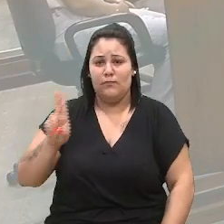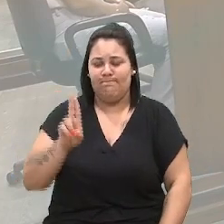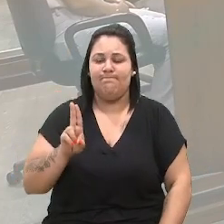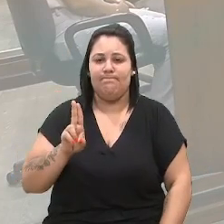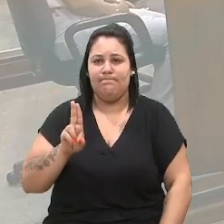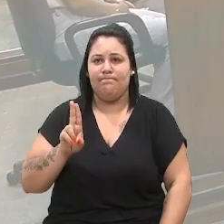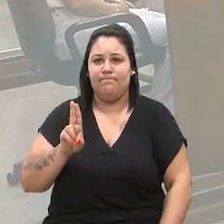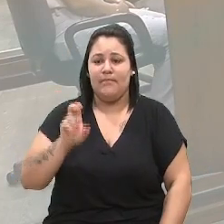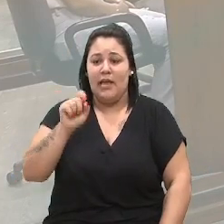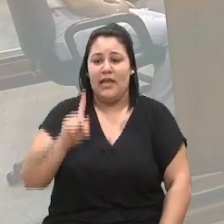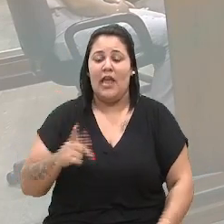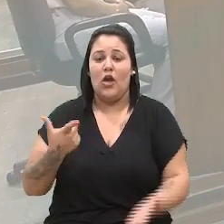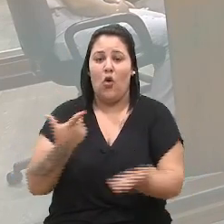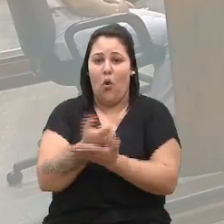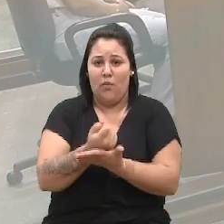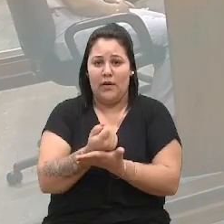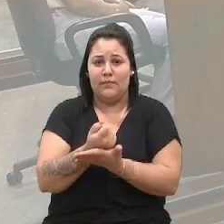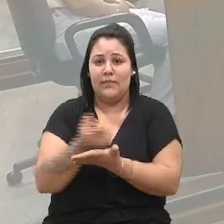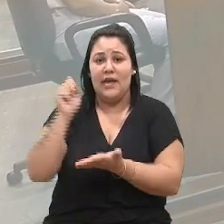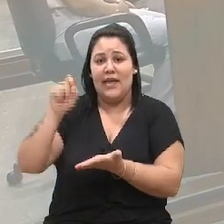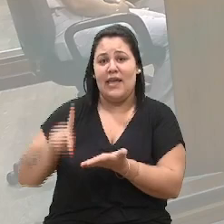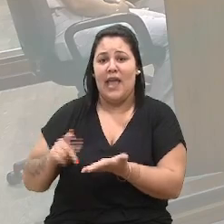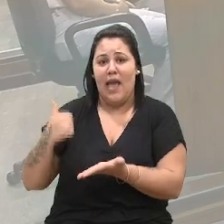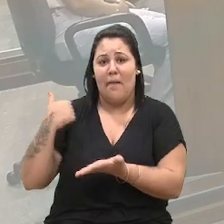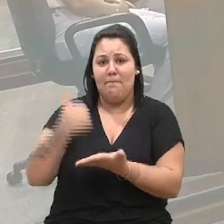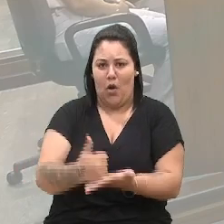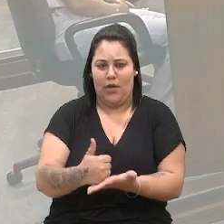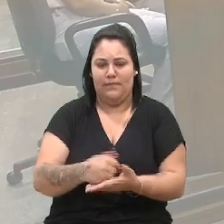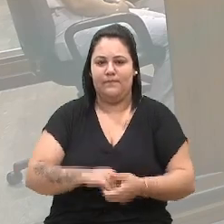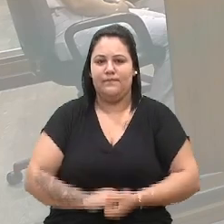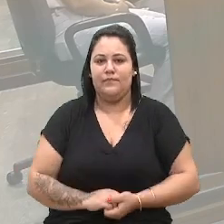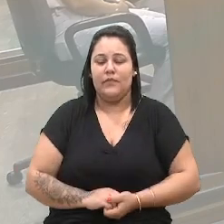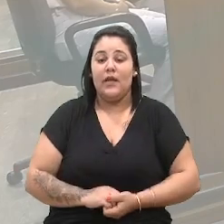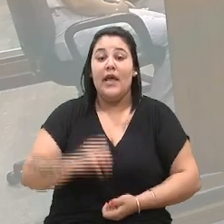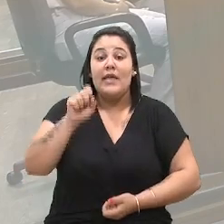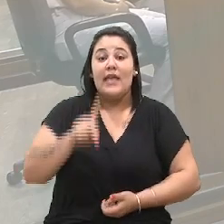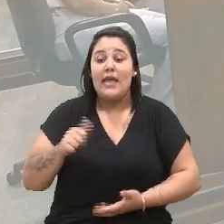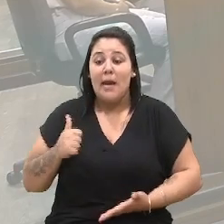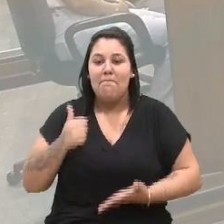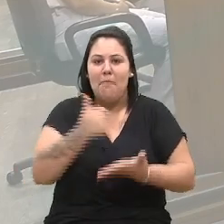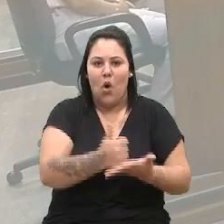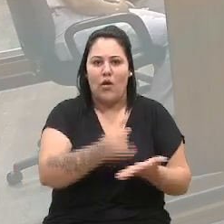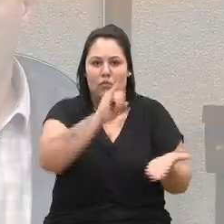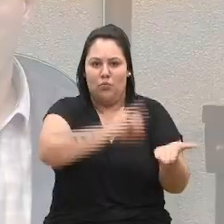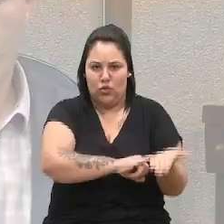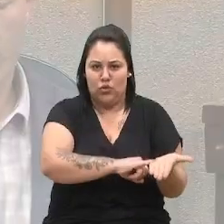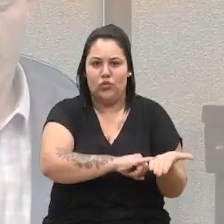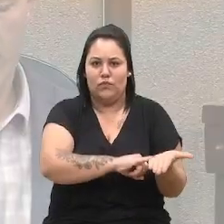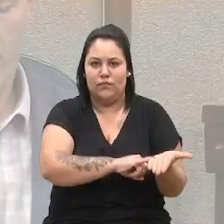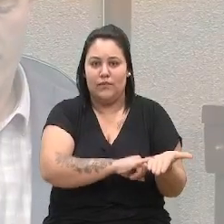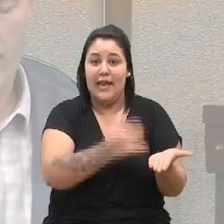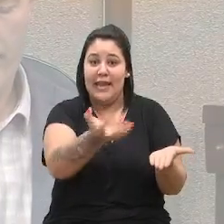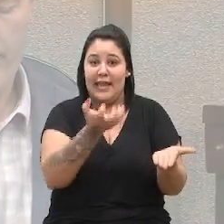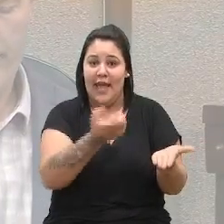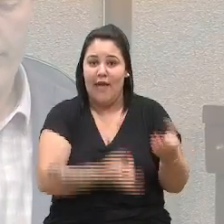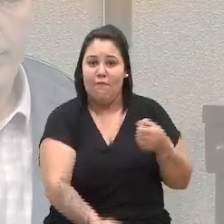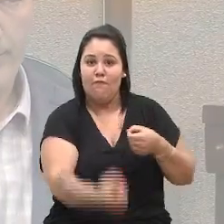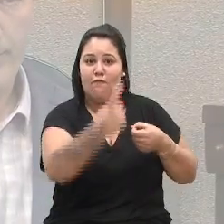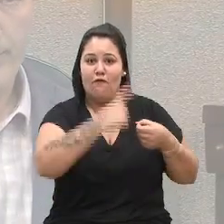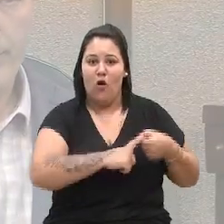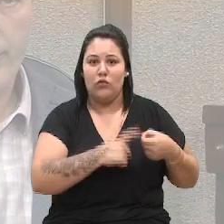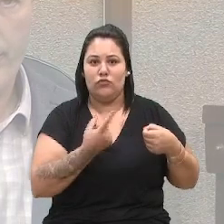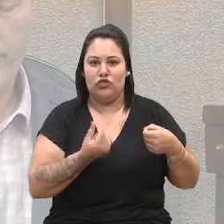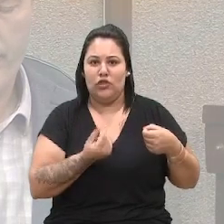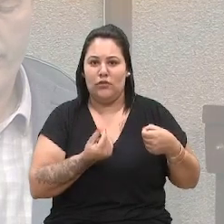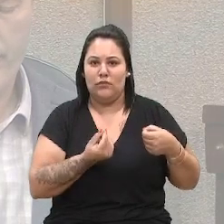e contribuinte. O contribuinte, quando contribui com o imposto, ele quer um retorno.